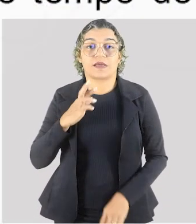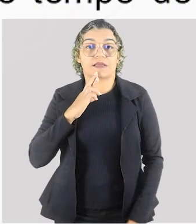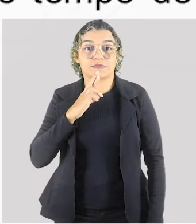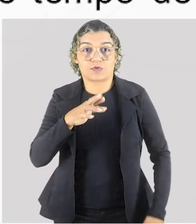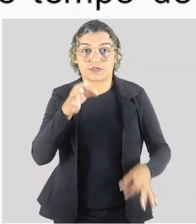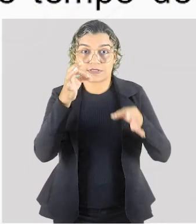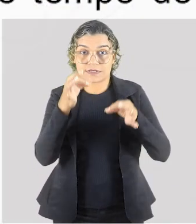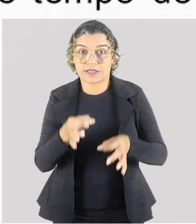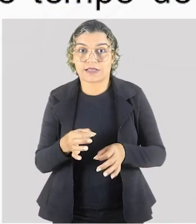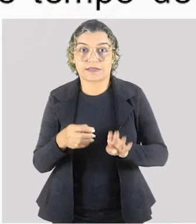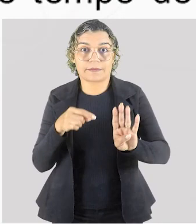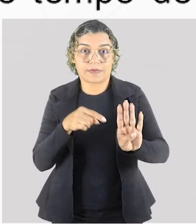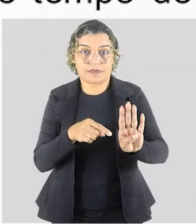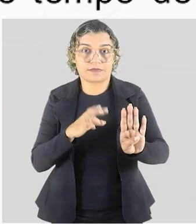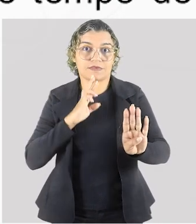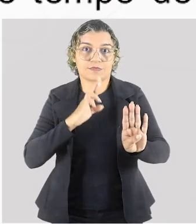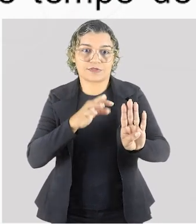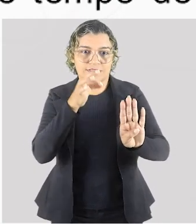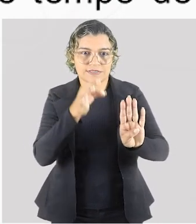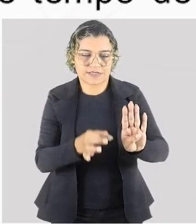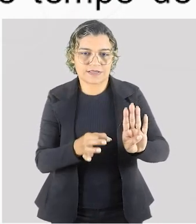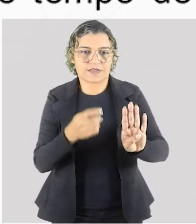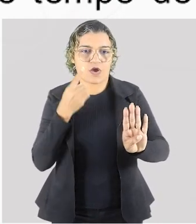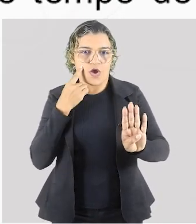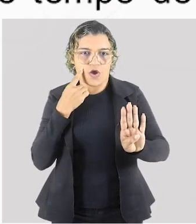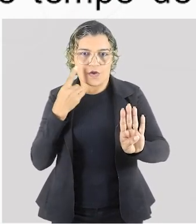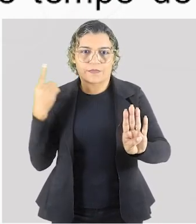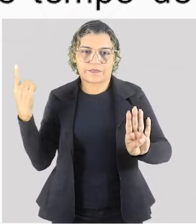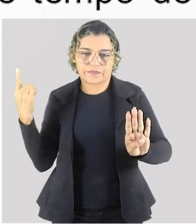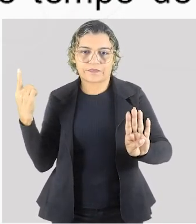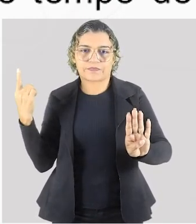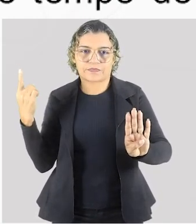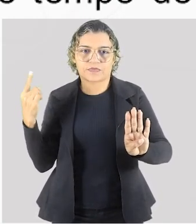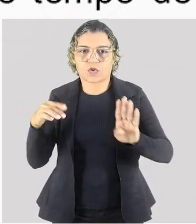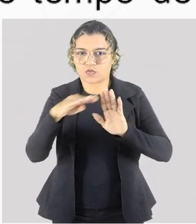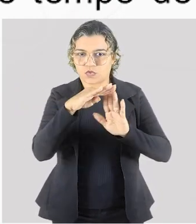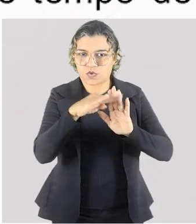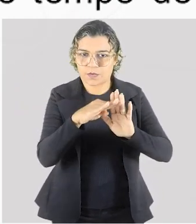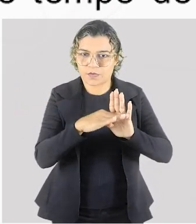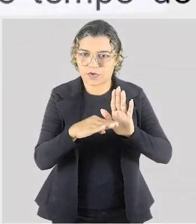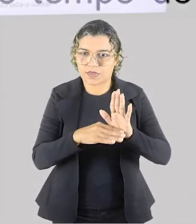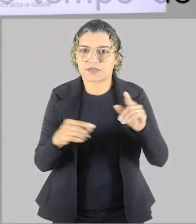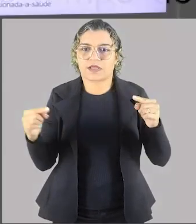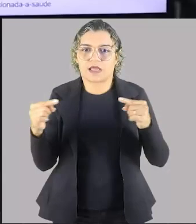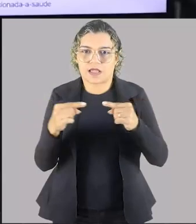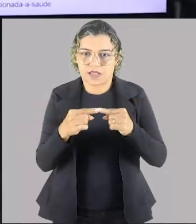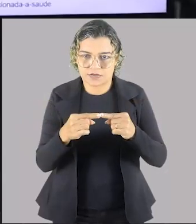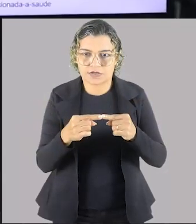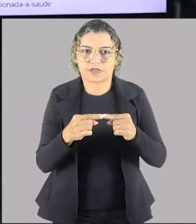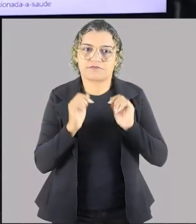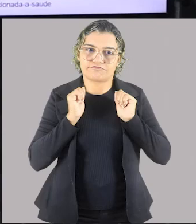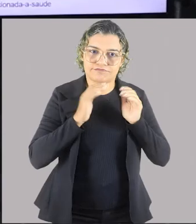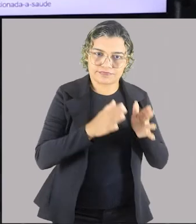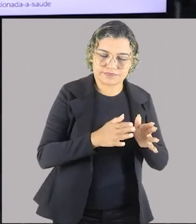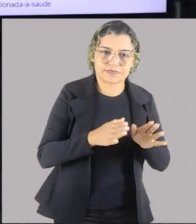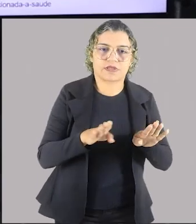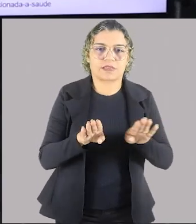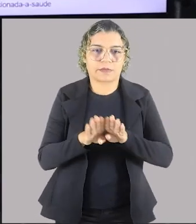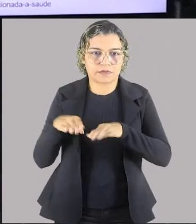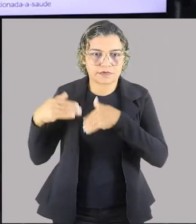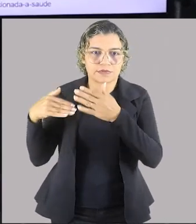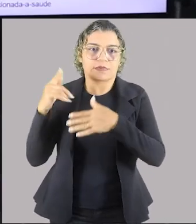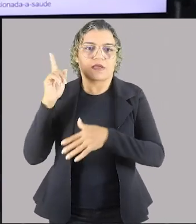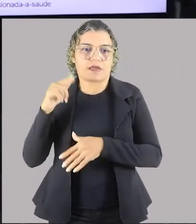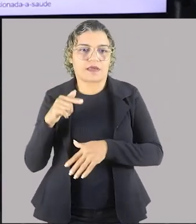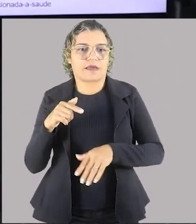correta, letra B. Os componentes da aptidão física relacionada à performance e ao desempenho são agilidade, equilíbrio,